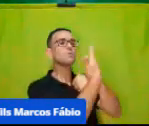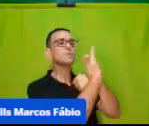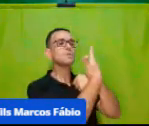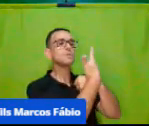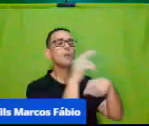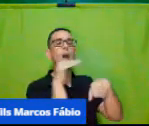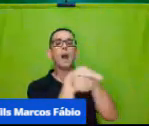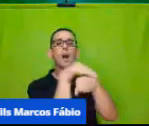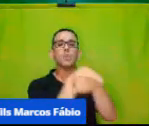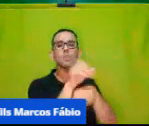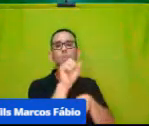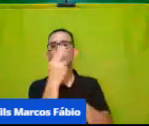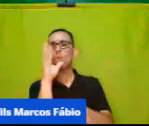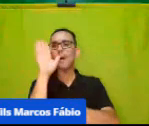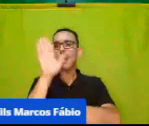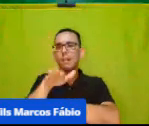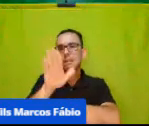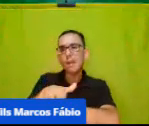noite ou à tarde.